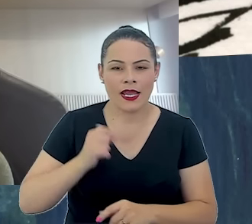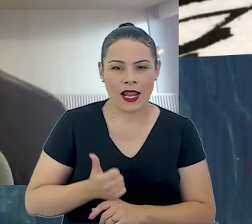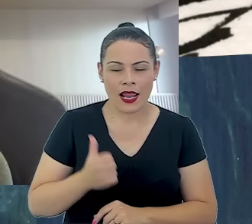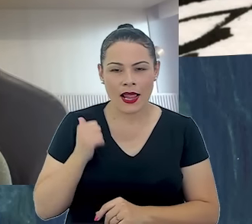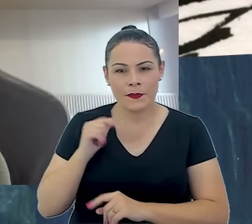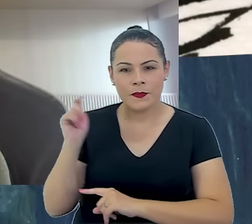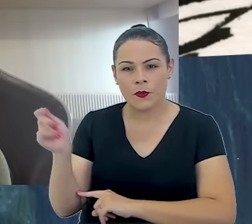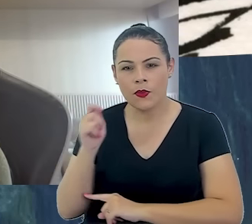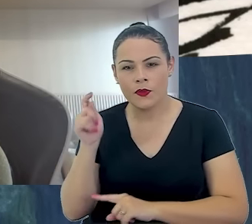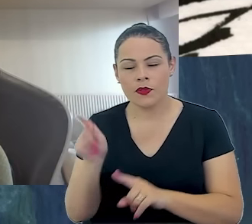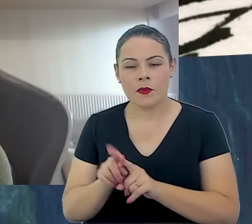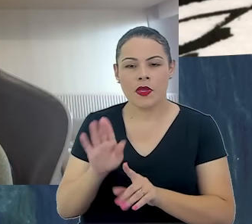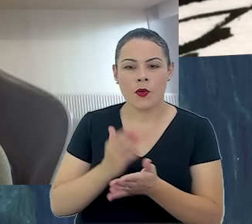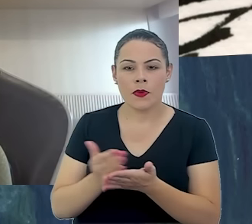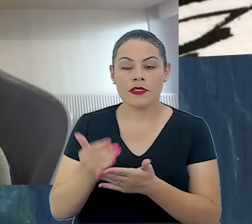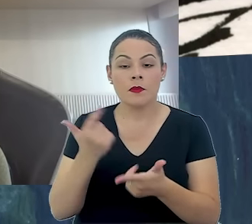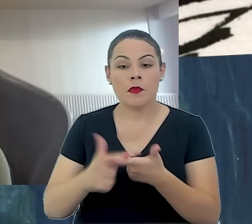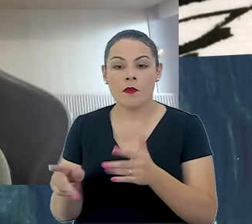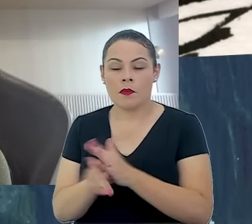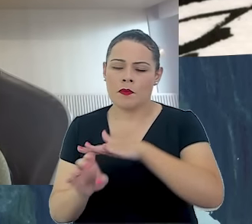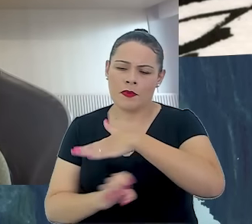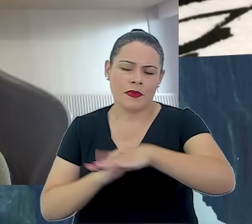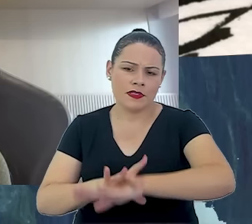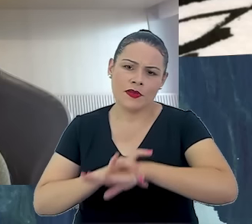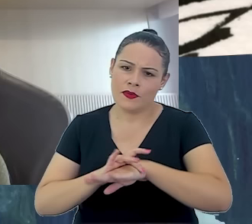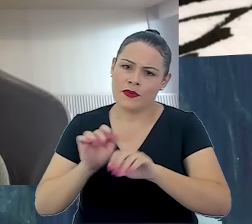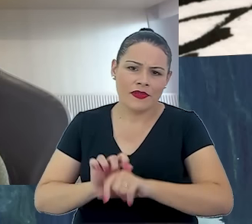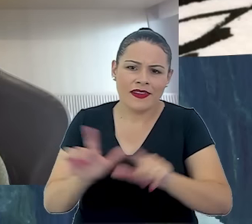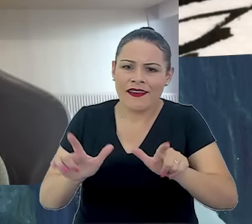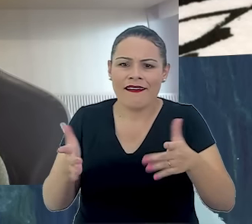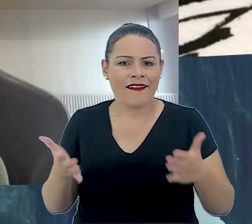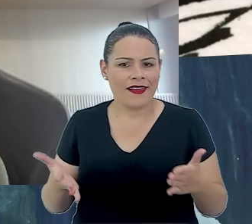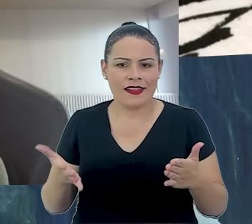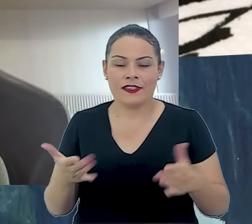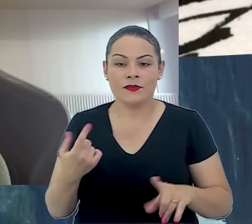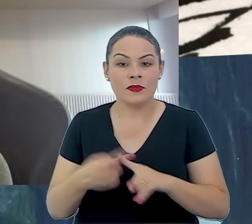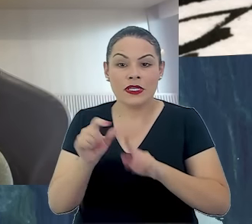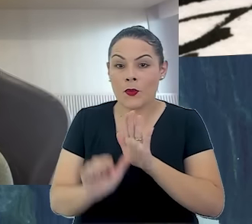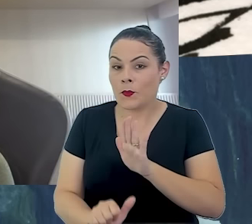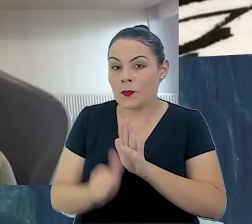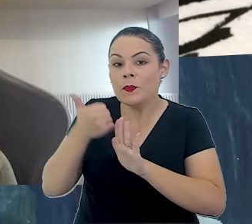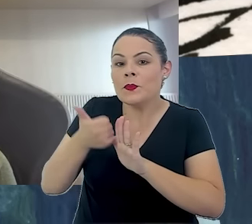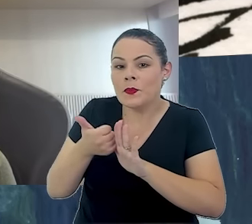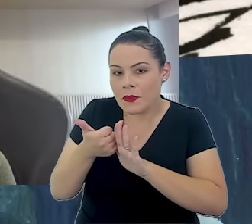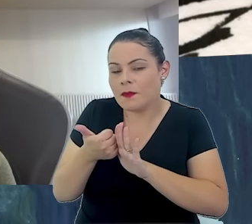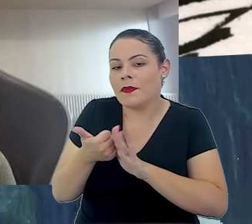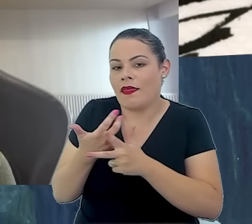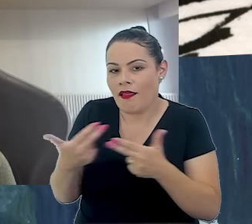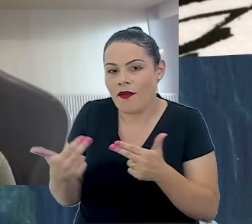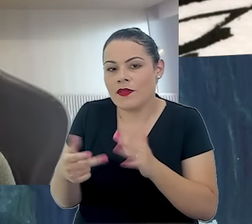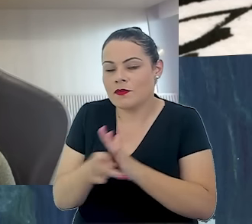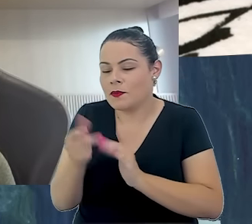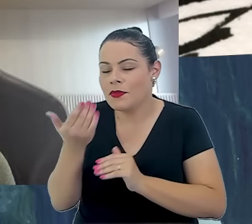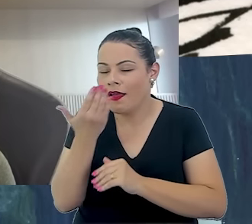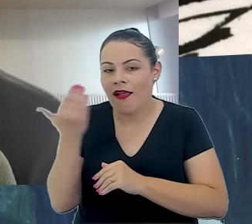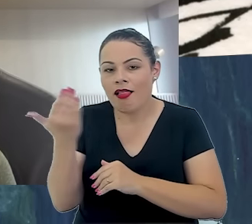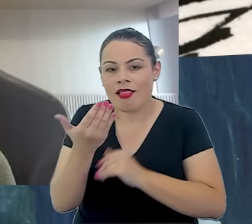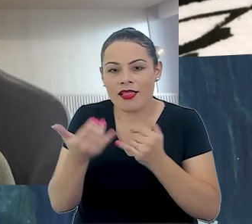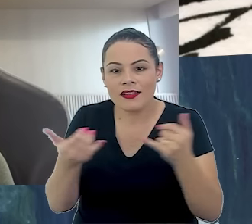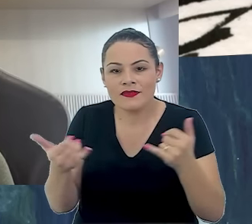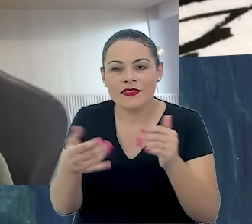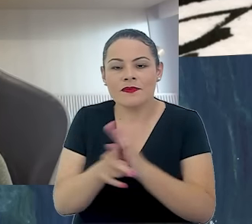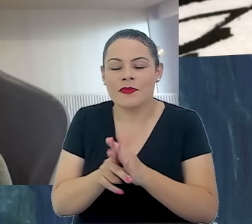no Rio Grande do Sul que já tá dando problema com seguradora porque é óbvio né esse é o primeiro né a linha de